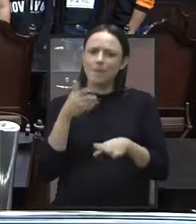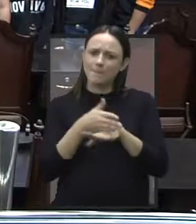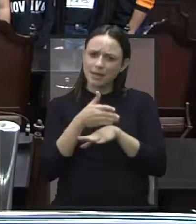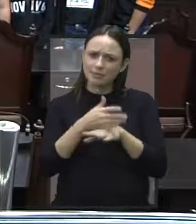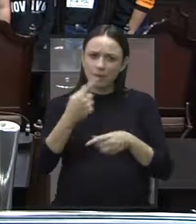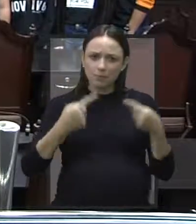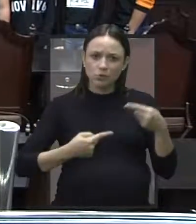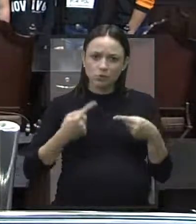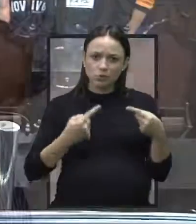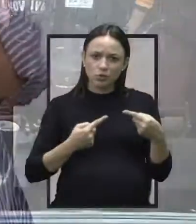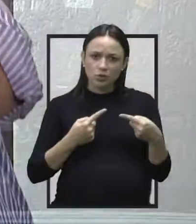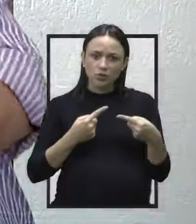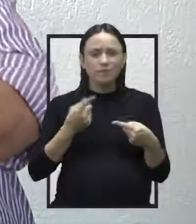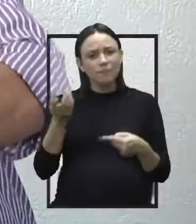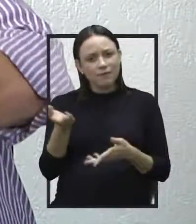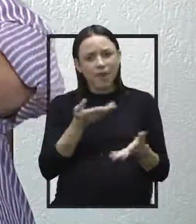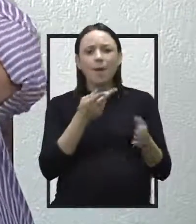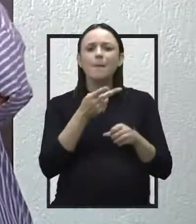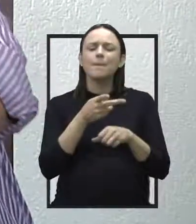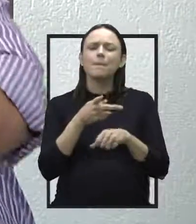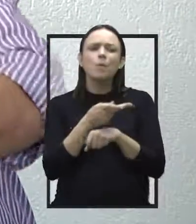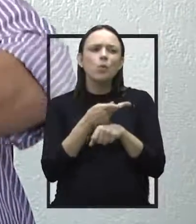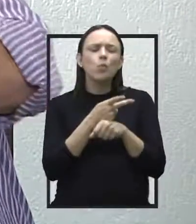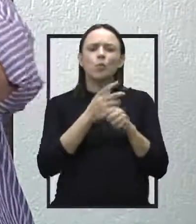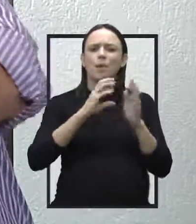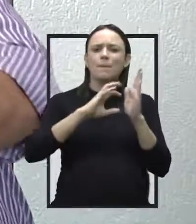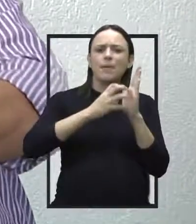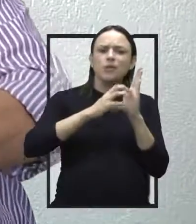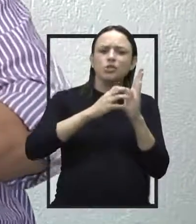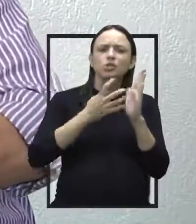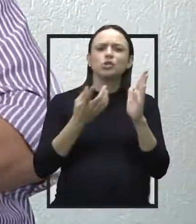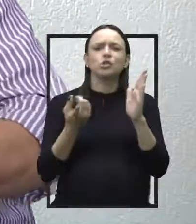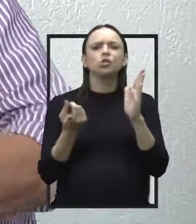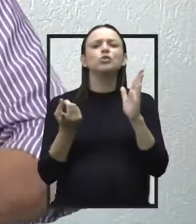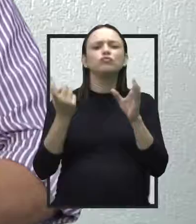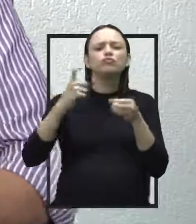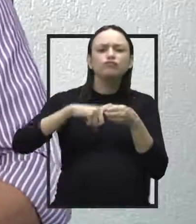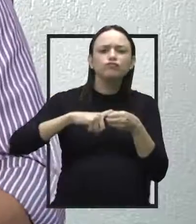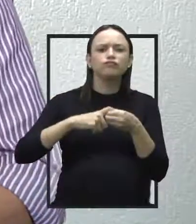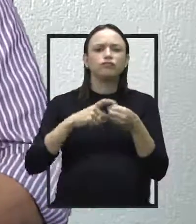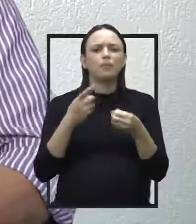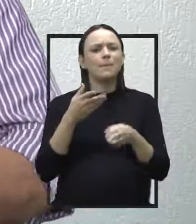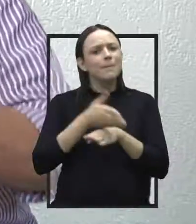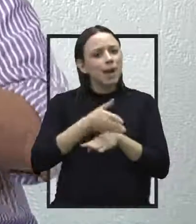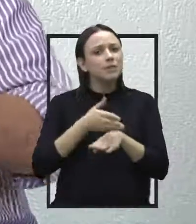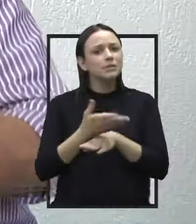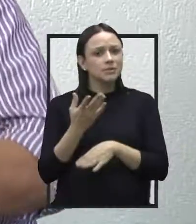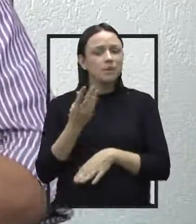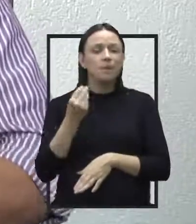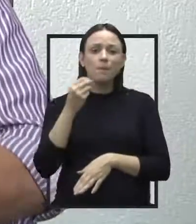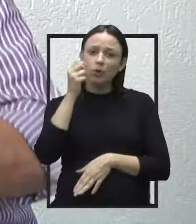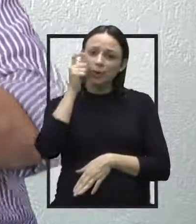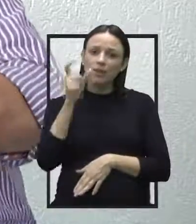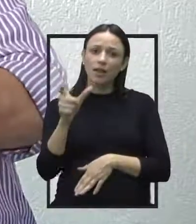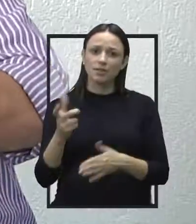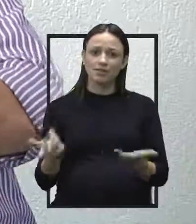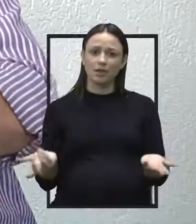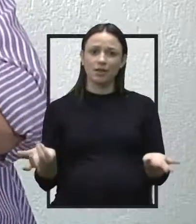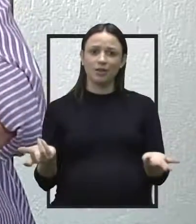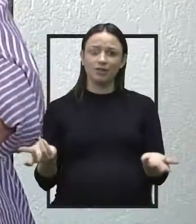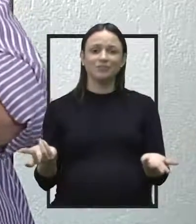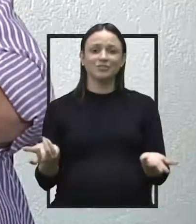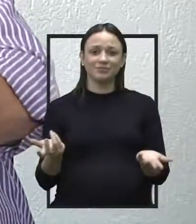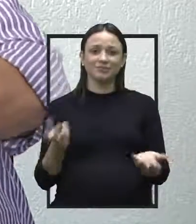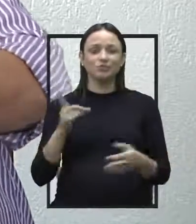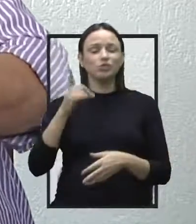procurem um partido político, se filiem, participem da vida política da nossa cidade. É muito interessante isso, porque nós